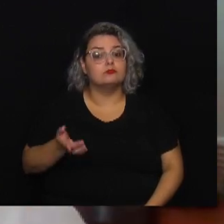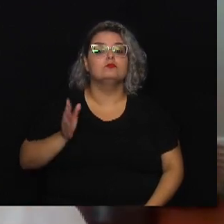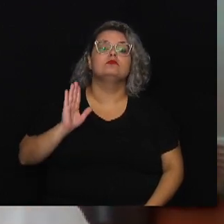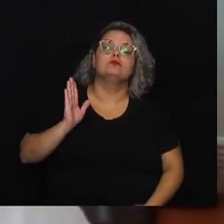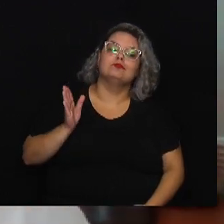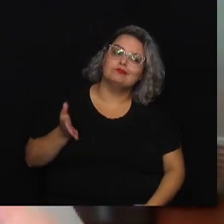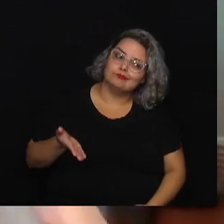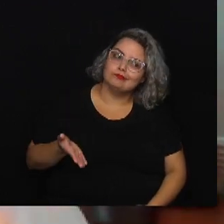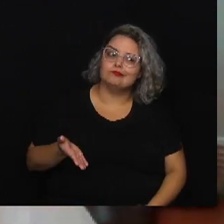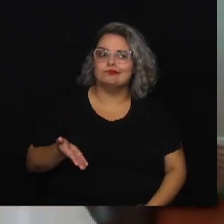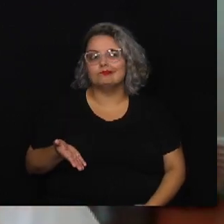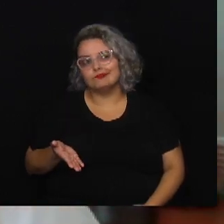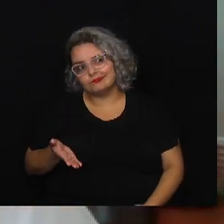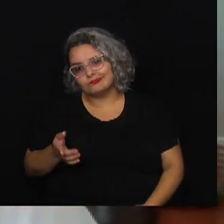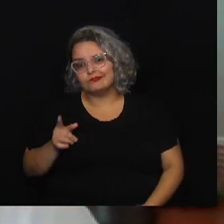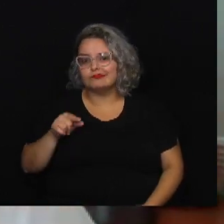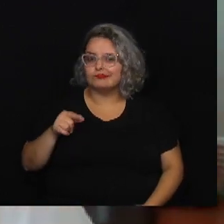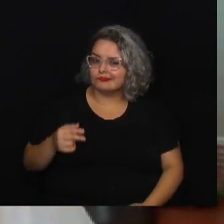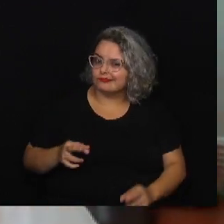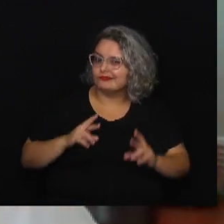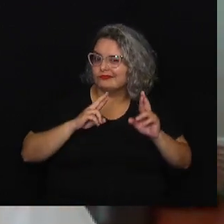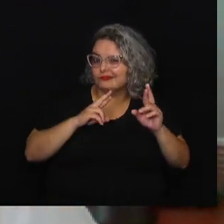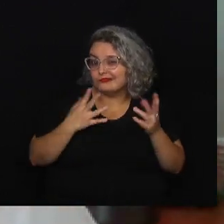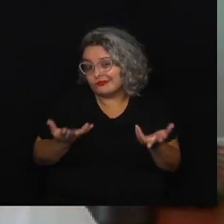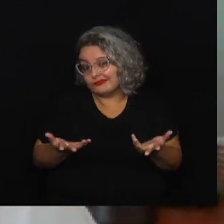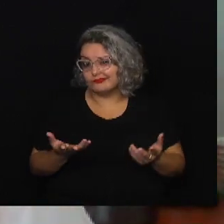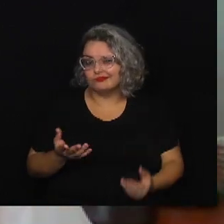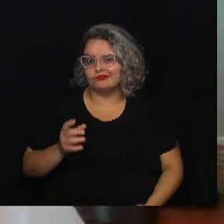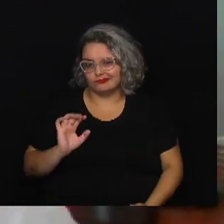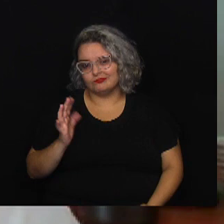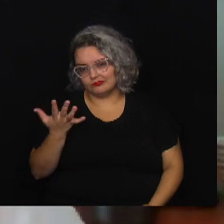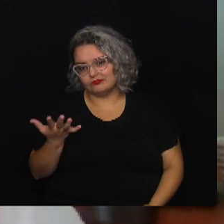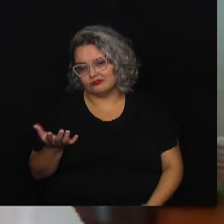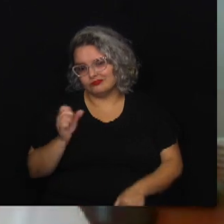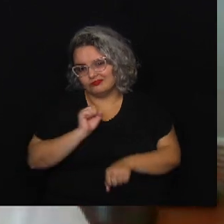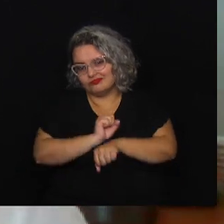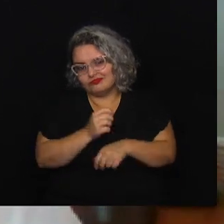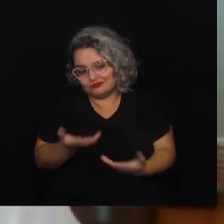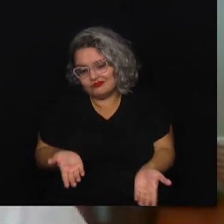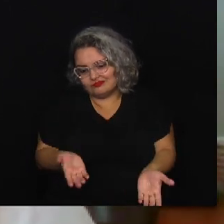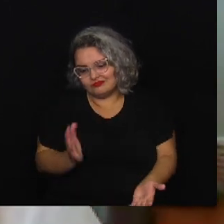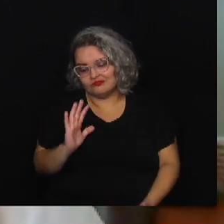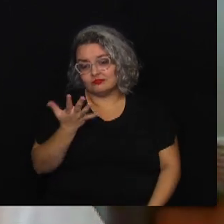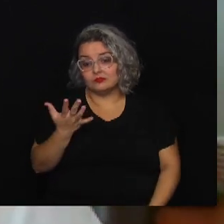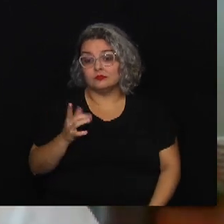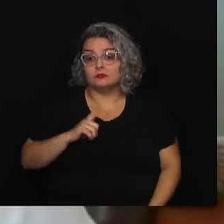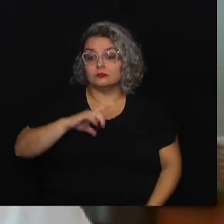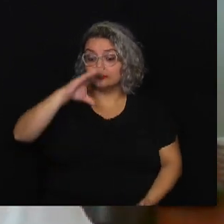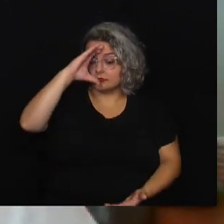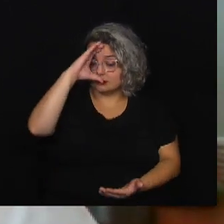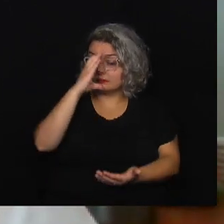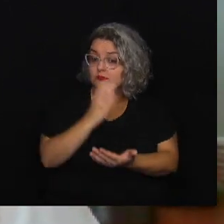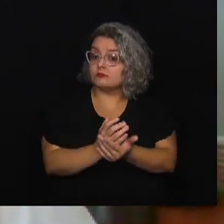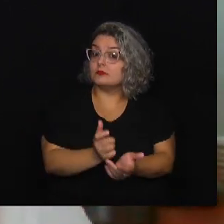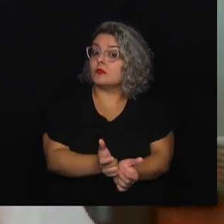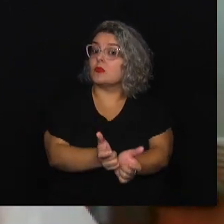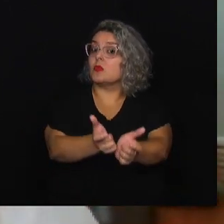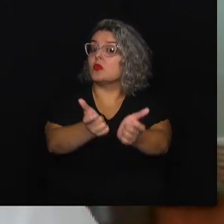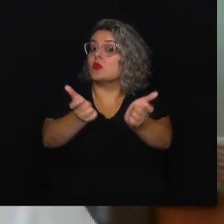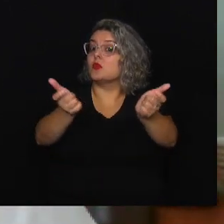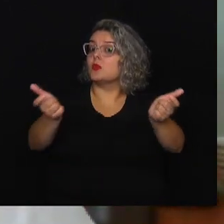alguma forma esperado, e eu acho que tem uma confiança muito grande, né,